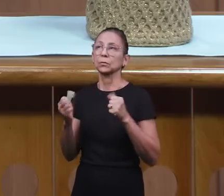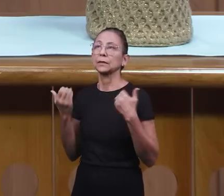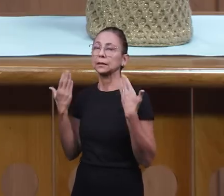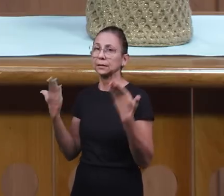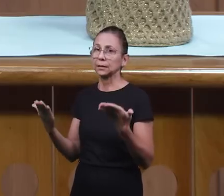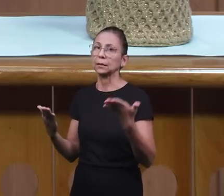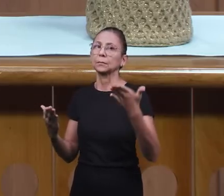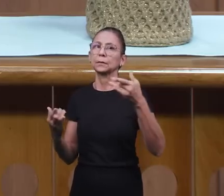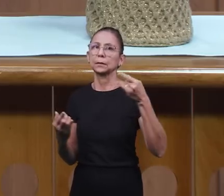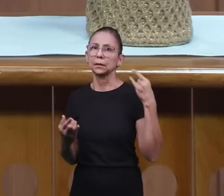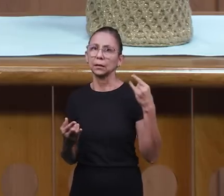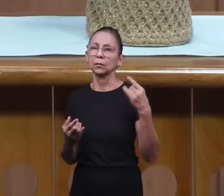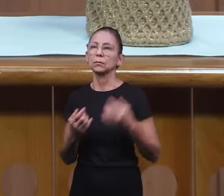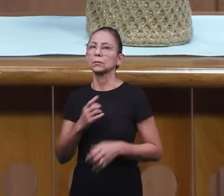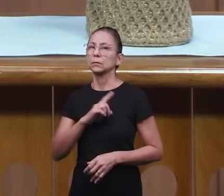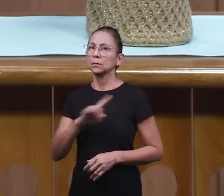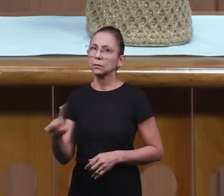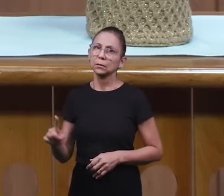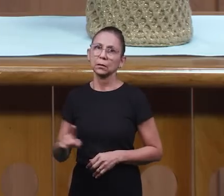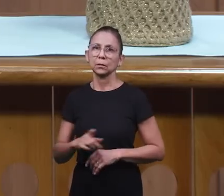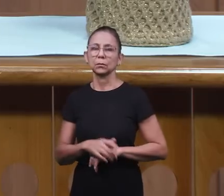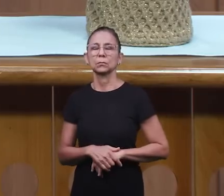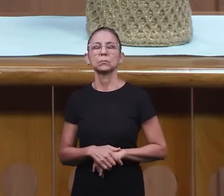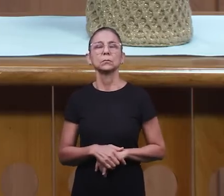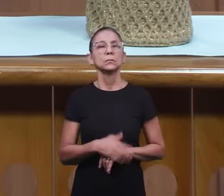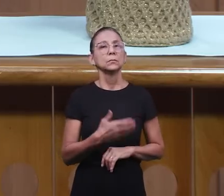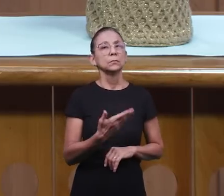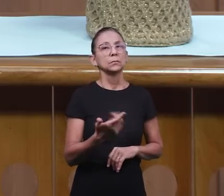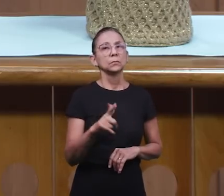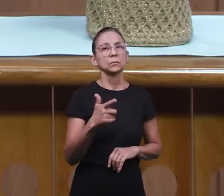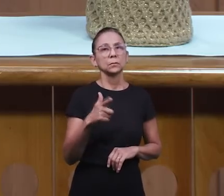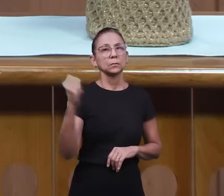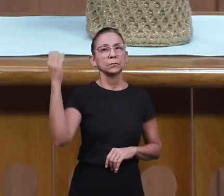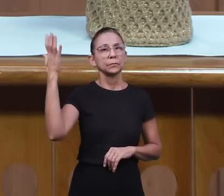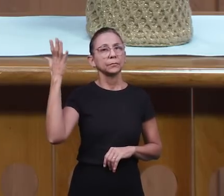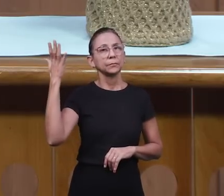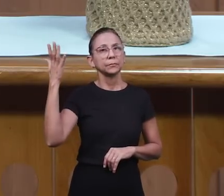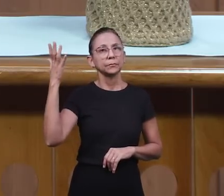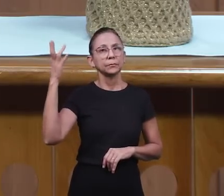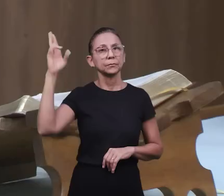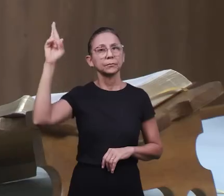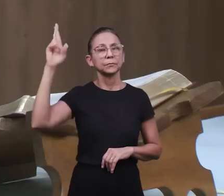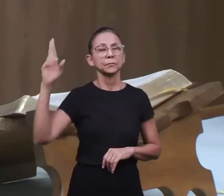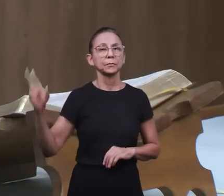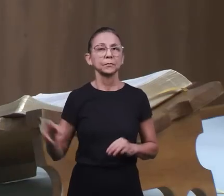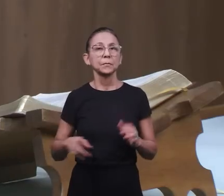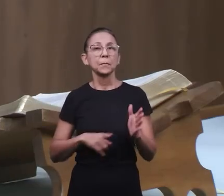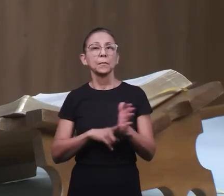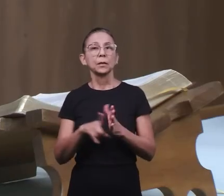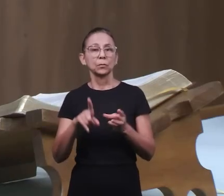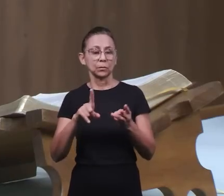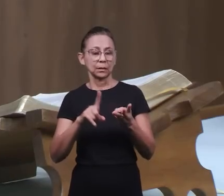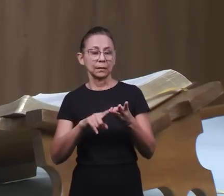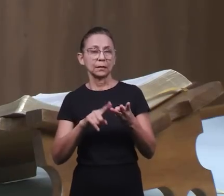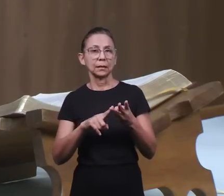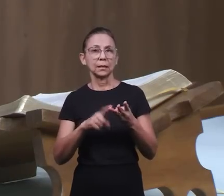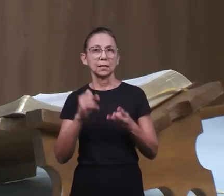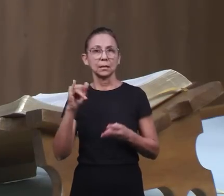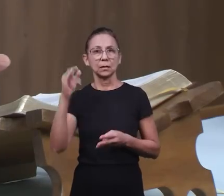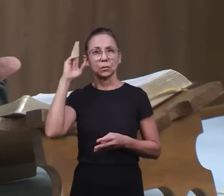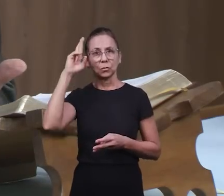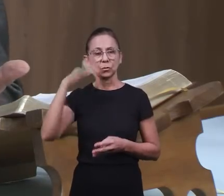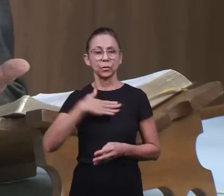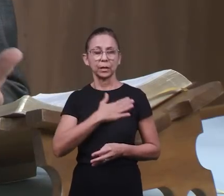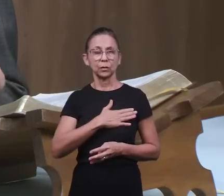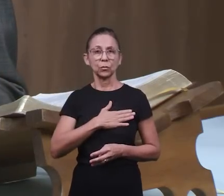Pois eles fazem isso porque eles não têm a direção do Senhor. A outra pergunta é se o Senhor iria